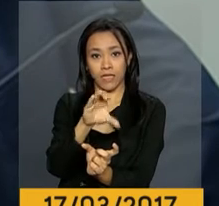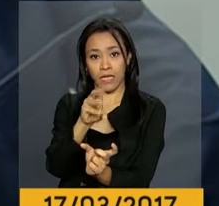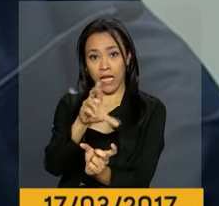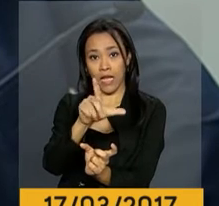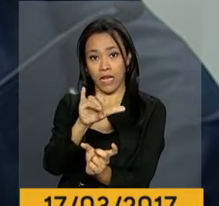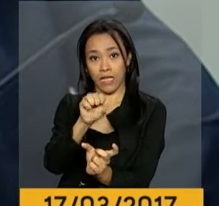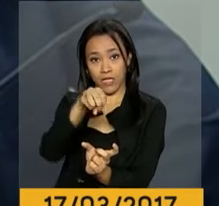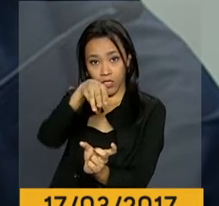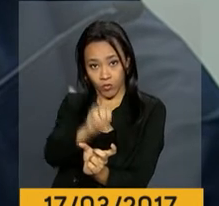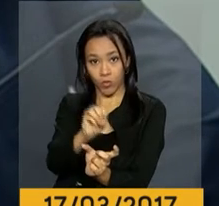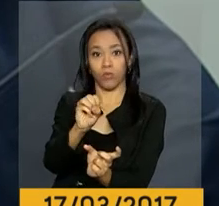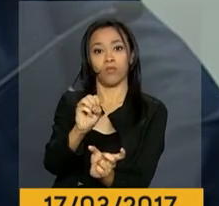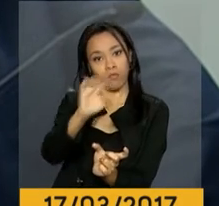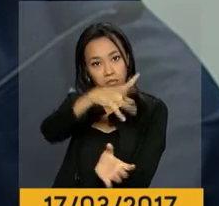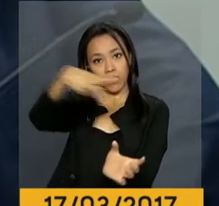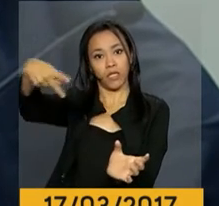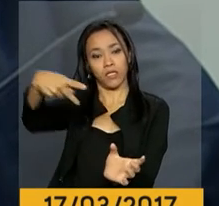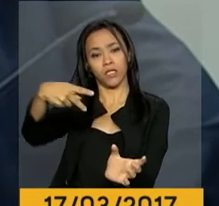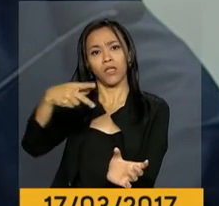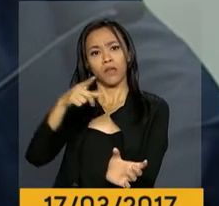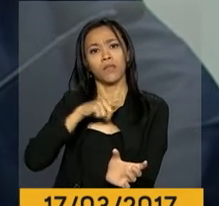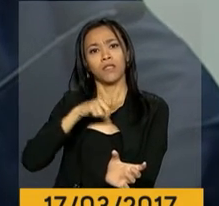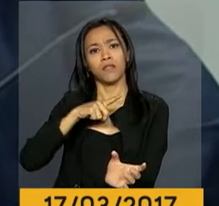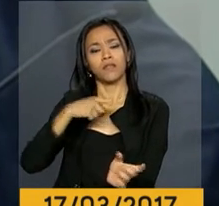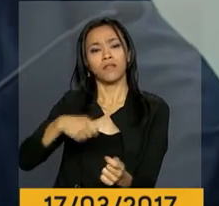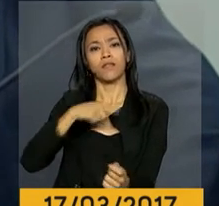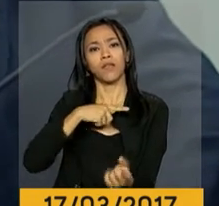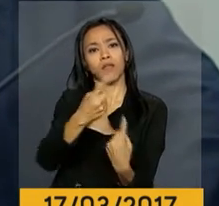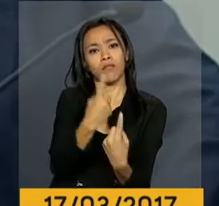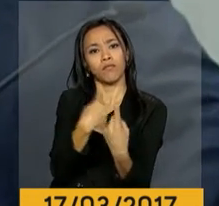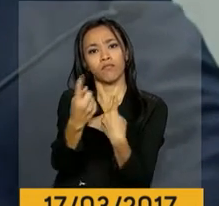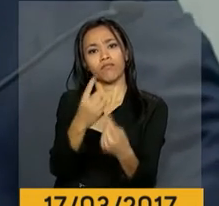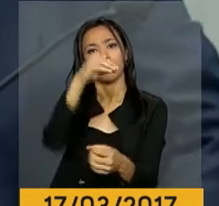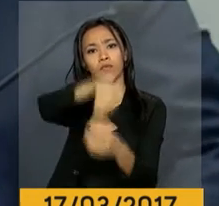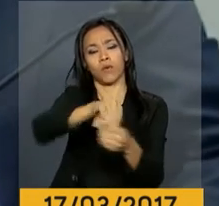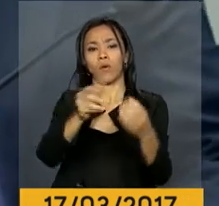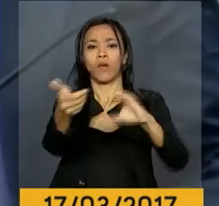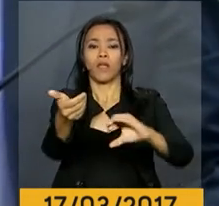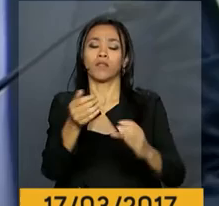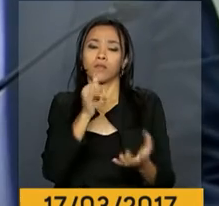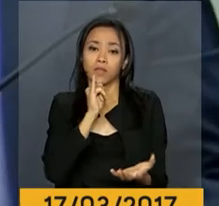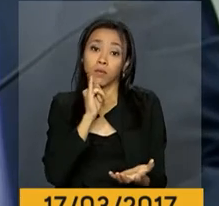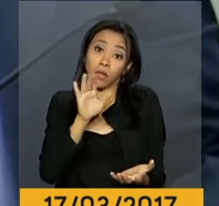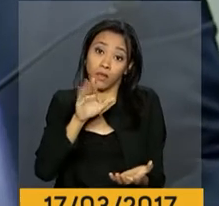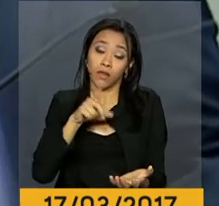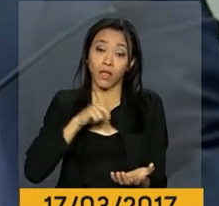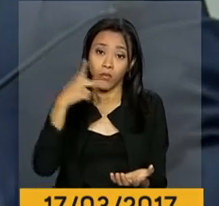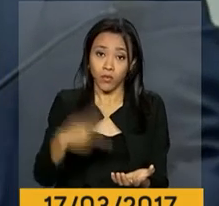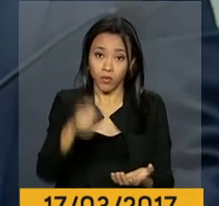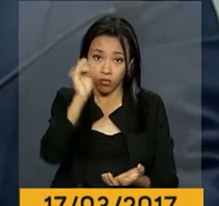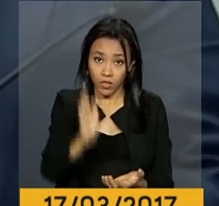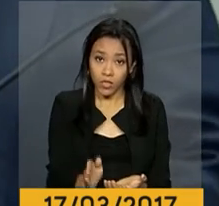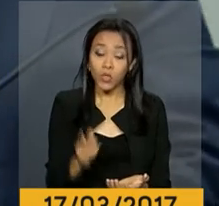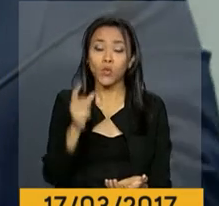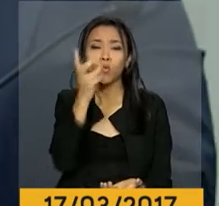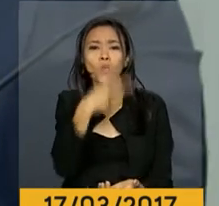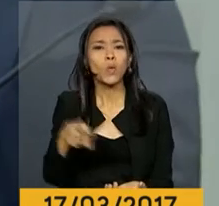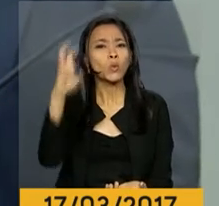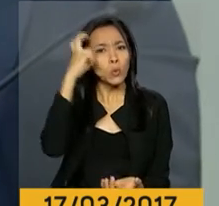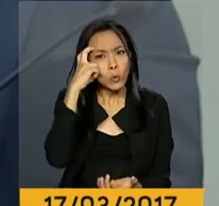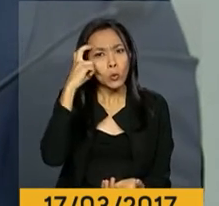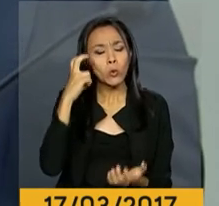Congresso Nacional. Senão não estamos numa democracia, né? É que nós temos, como nós temos no Brasil, uma cultura